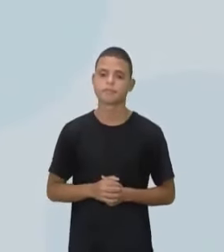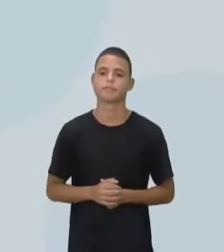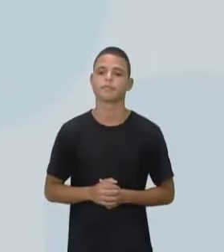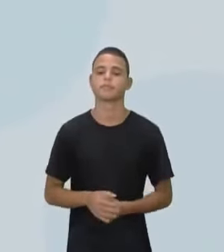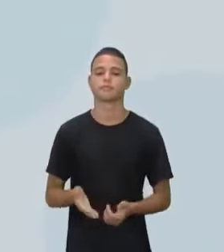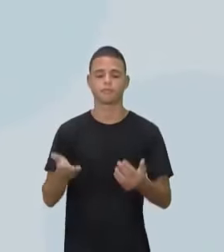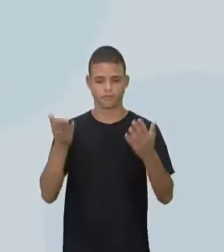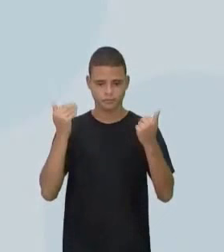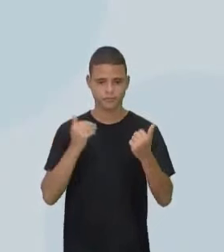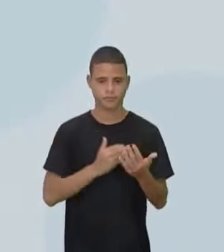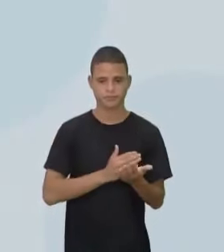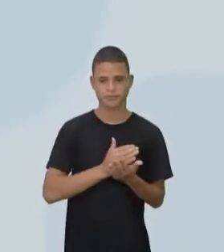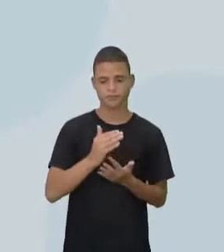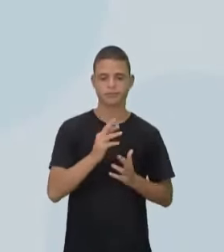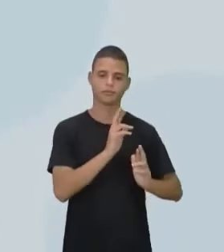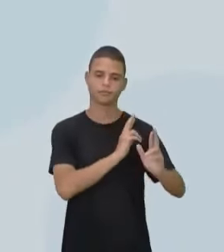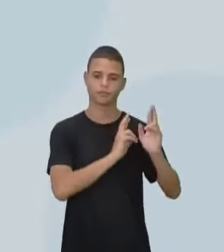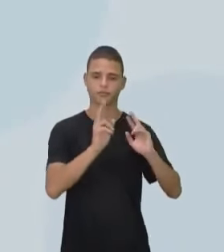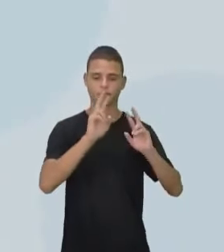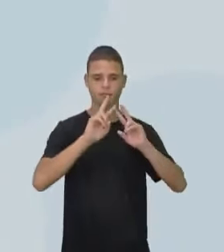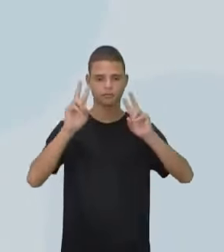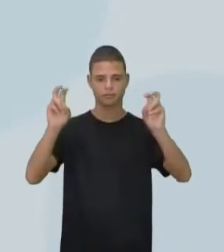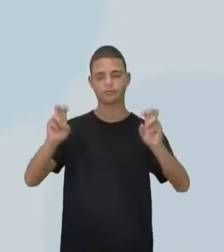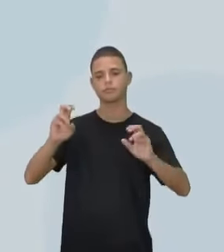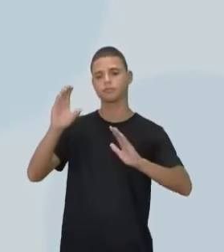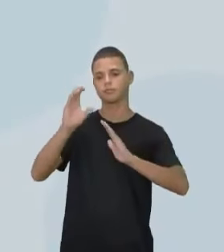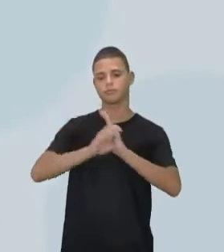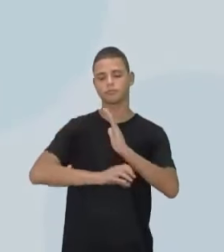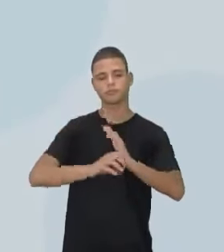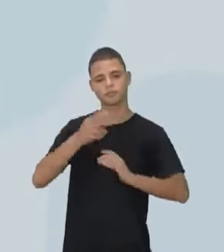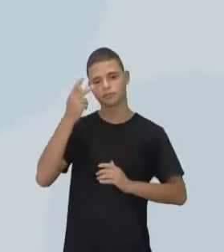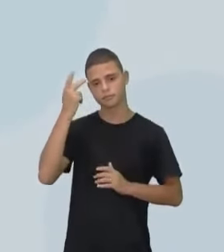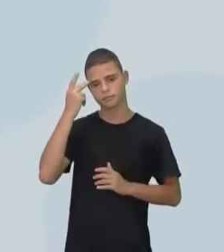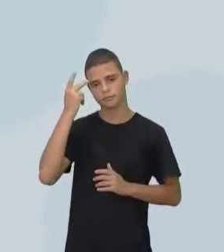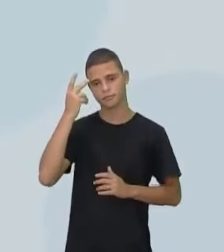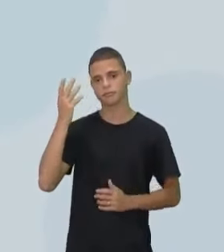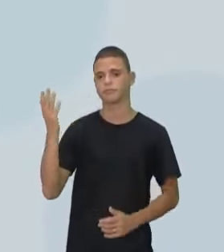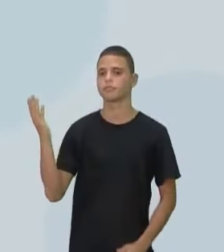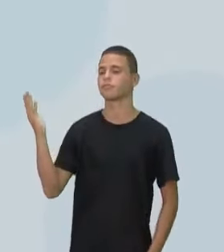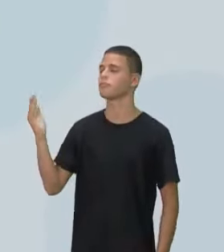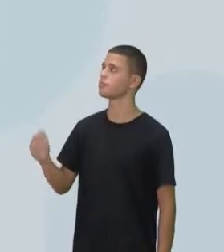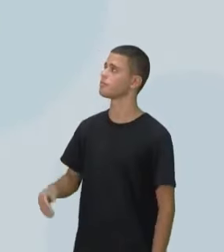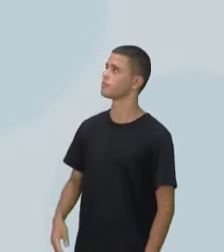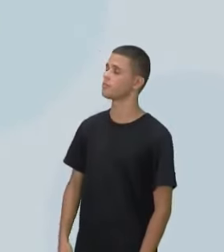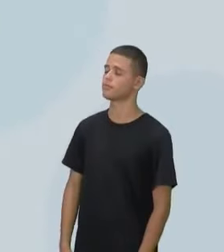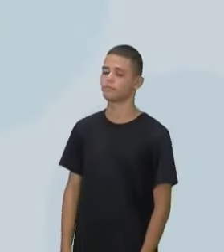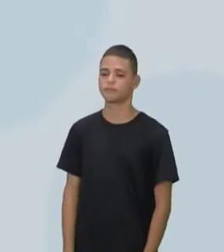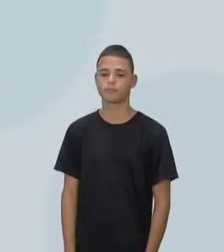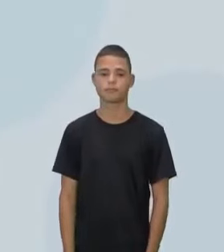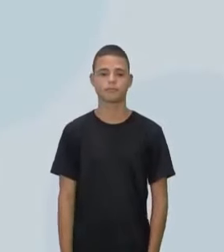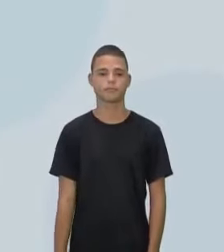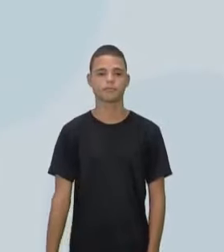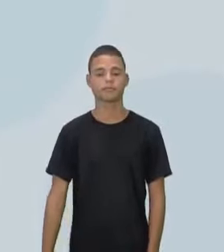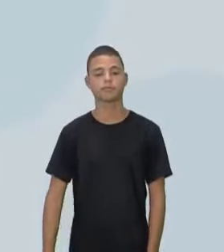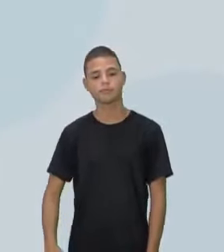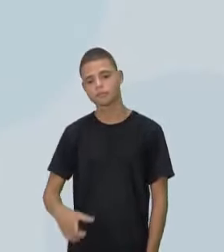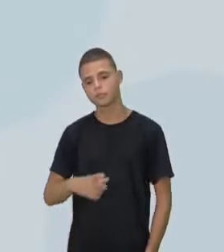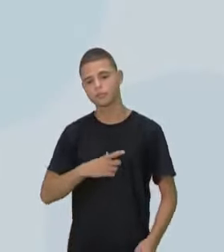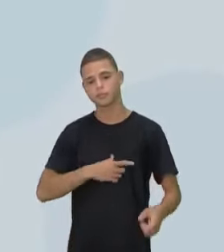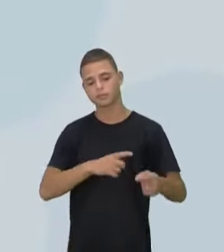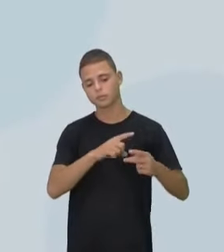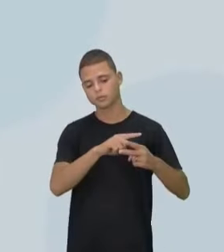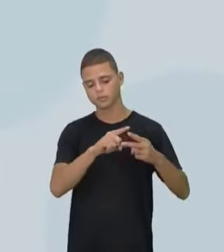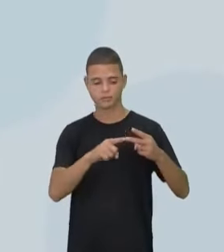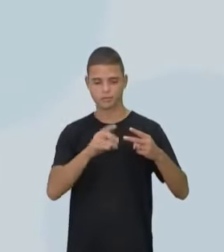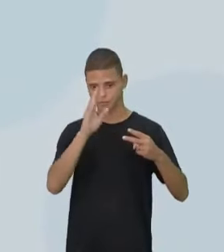aí relacionando o tema de hoje, então, com o currículo, tá? Com o currículo, a gente tem aqui duas vertentes